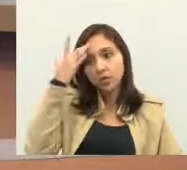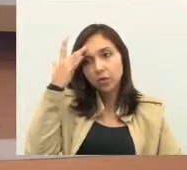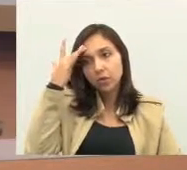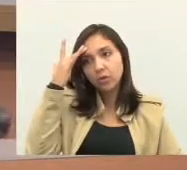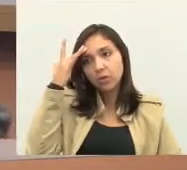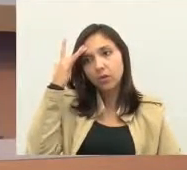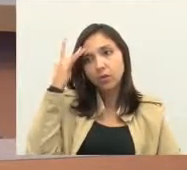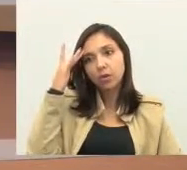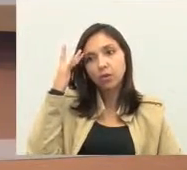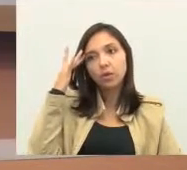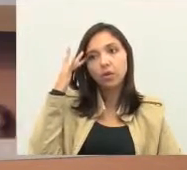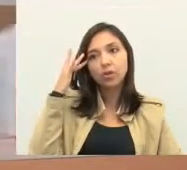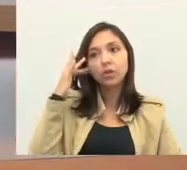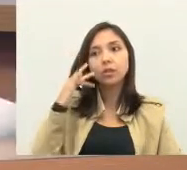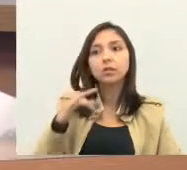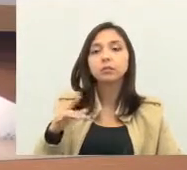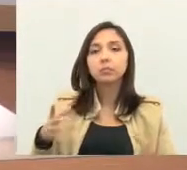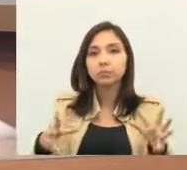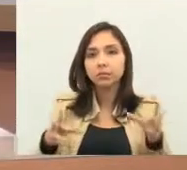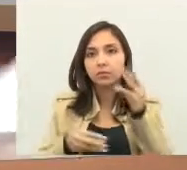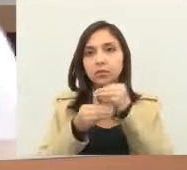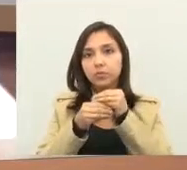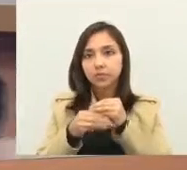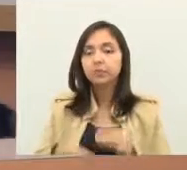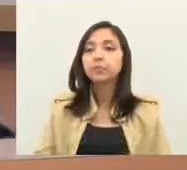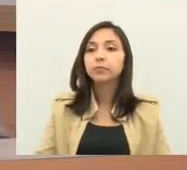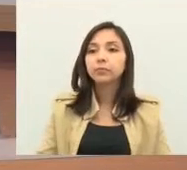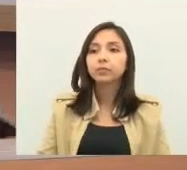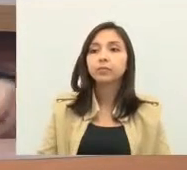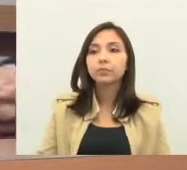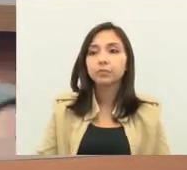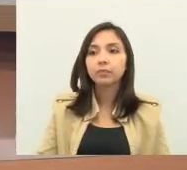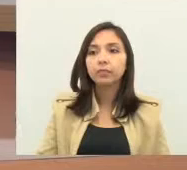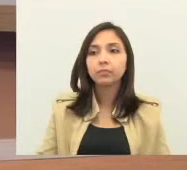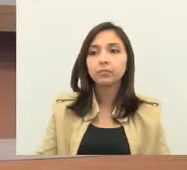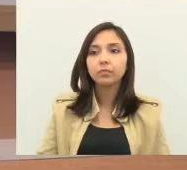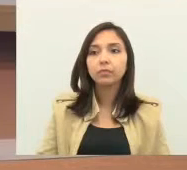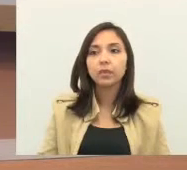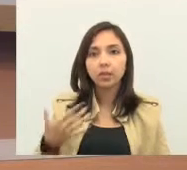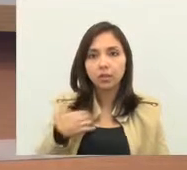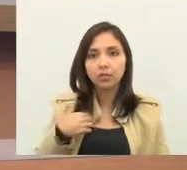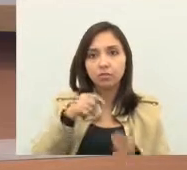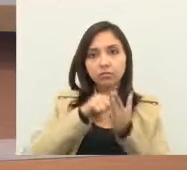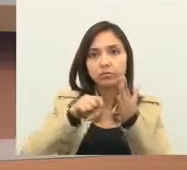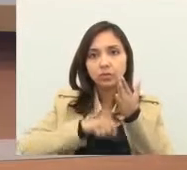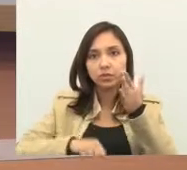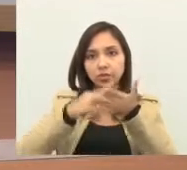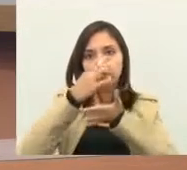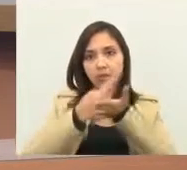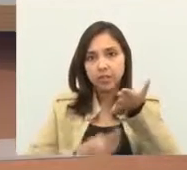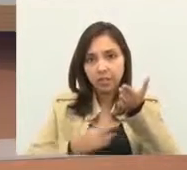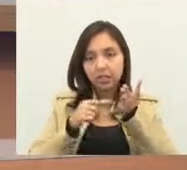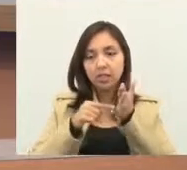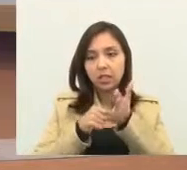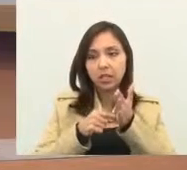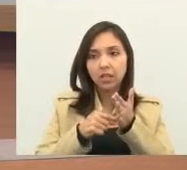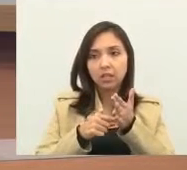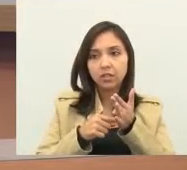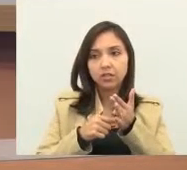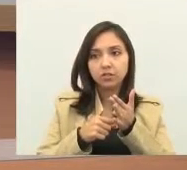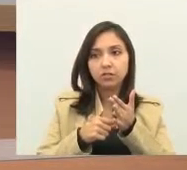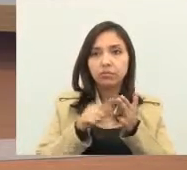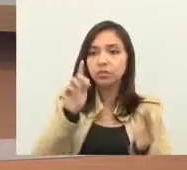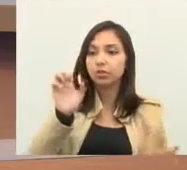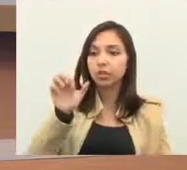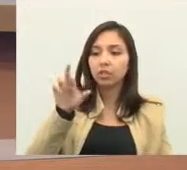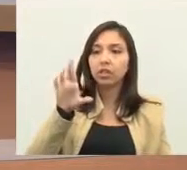concluir. Que, para concluir, eu quero deixar aqui que eu escrevi um texto que eu intitulei de Gênero e